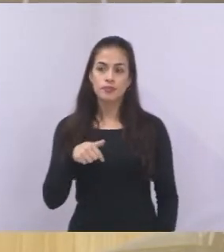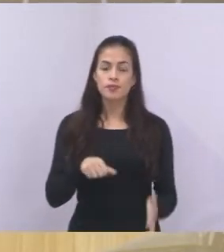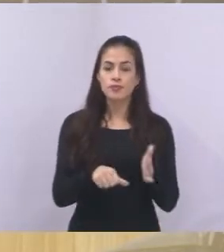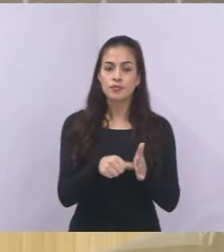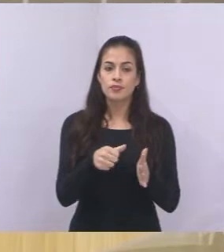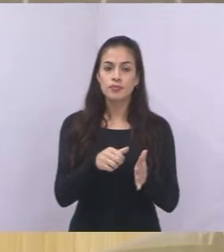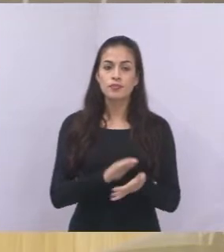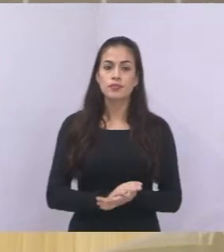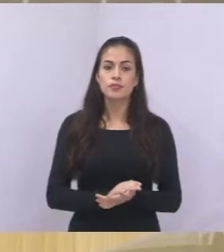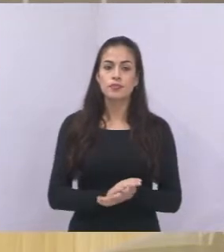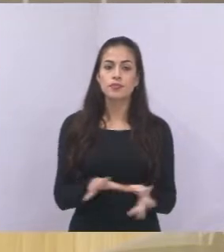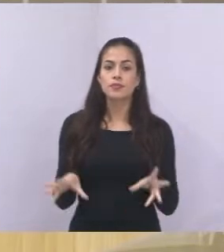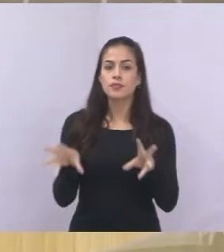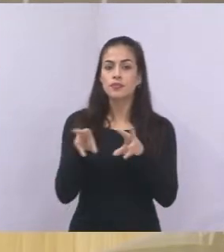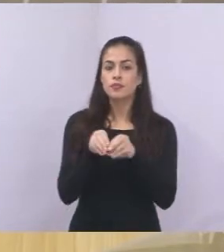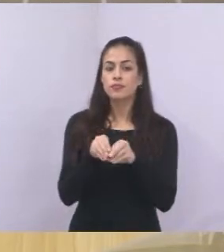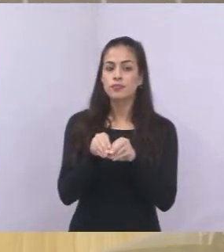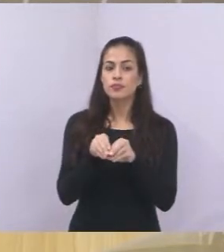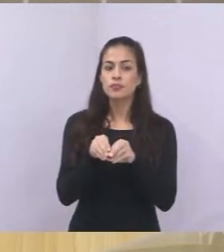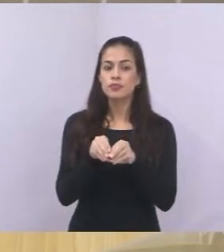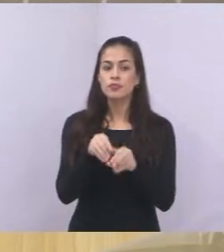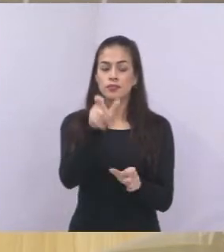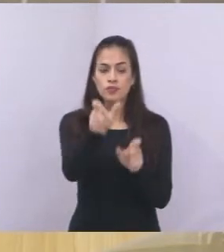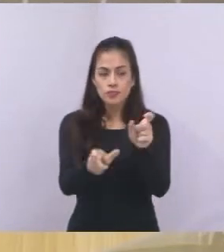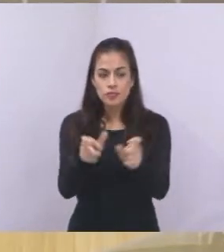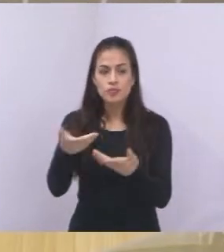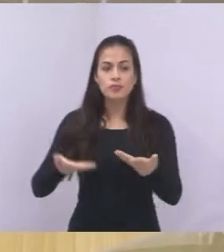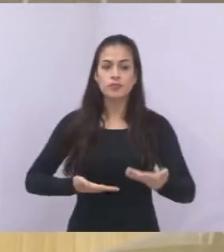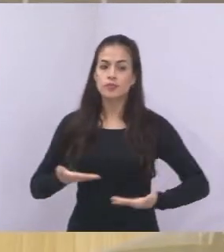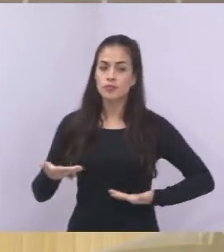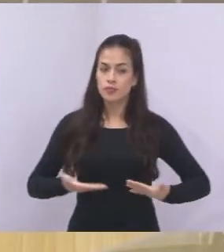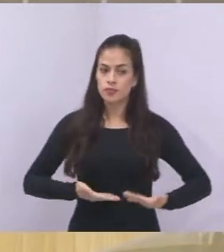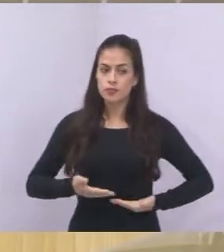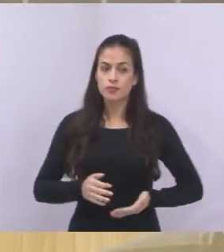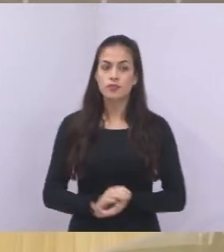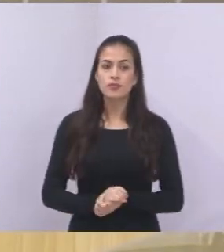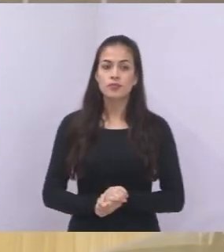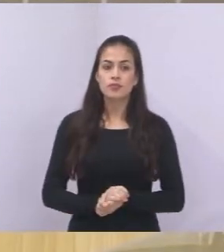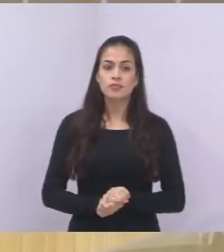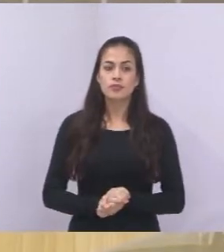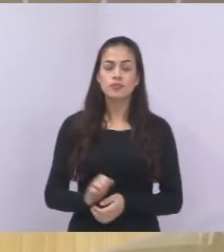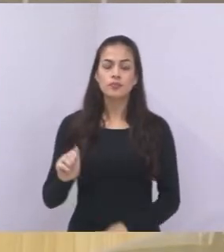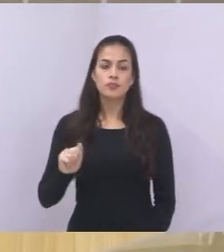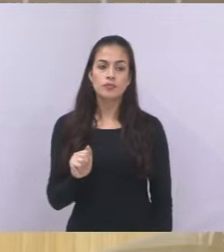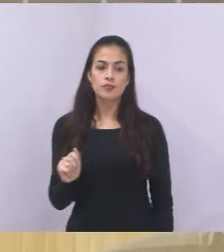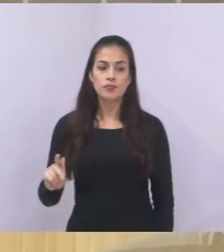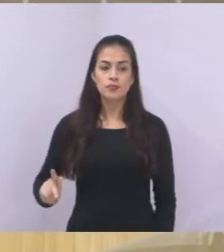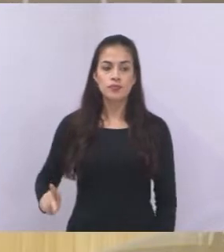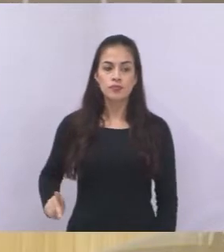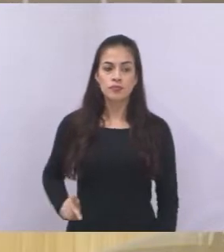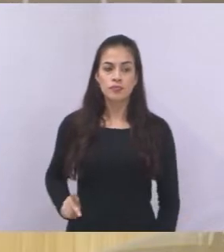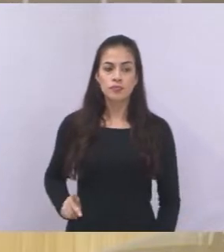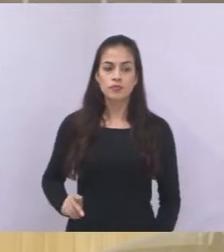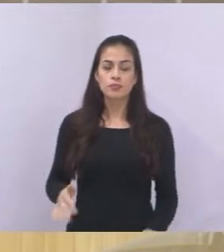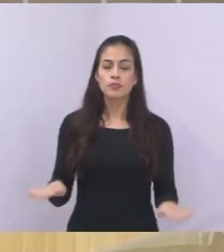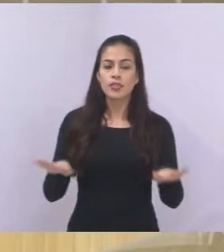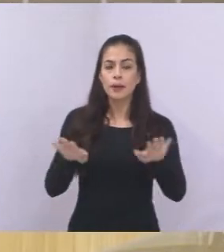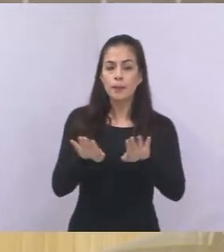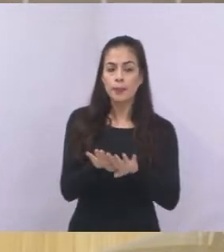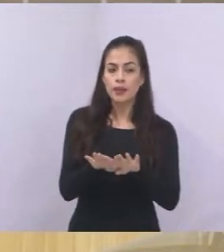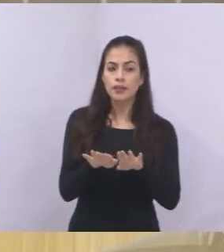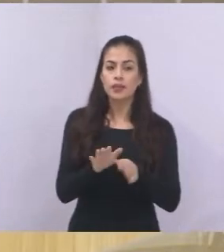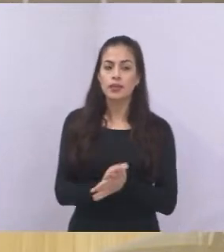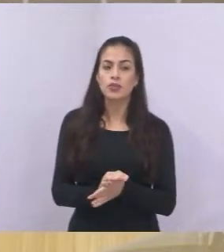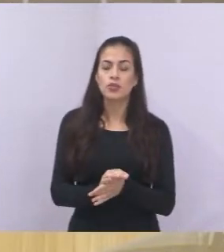dos servidores no cargo efetivo em que se der aposentadoria com integralidade e paridade para o servidor